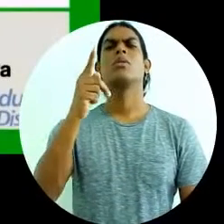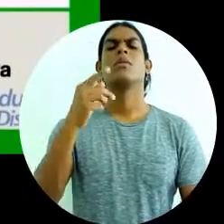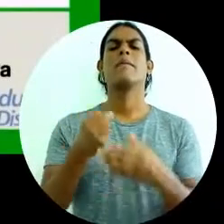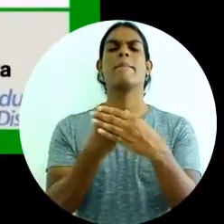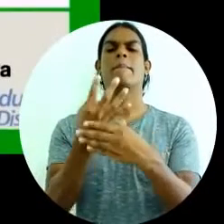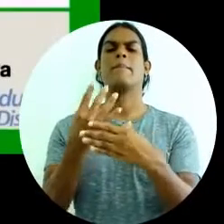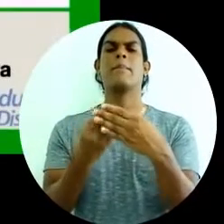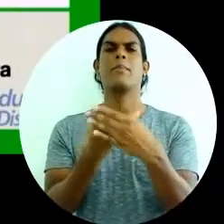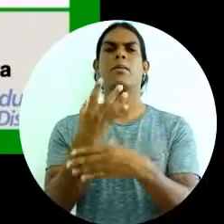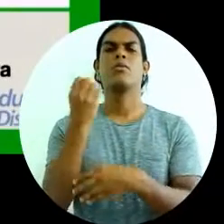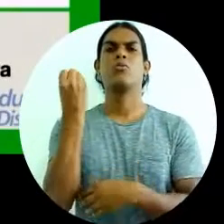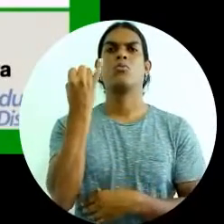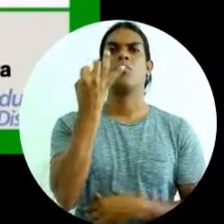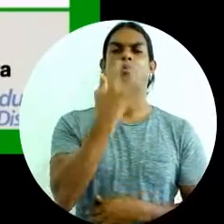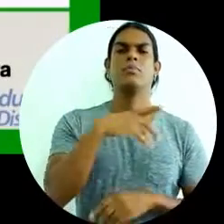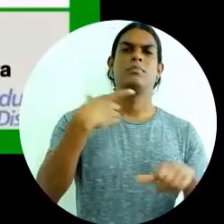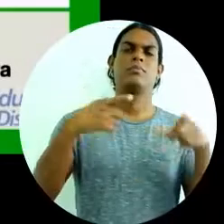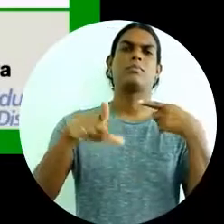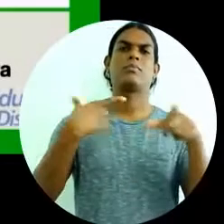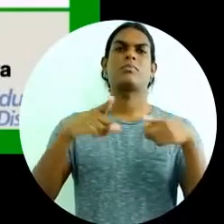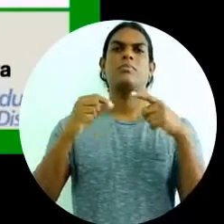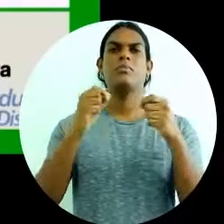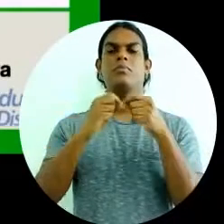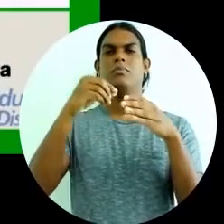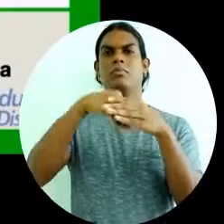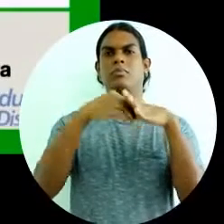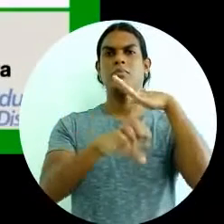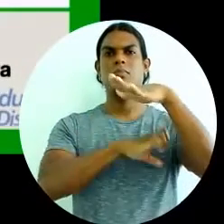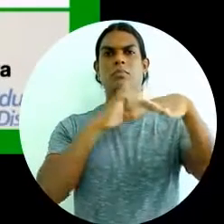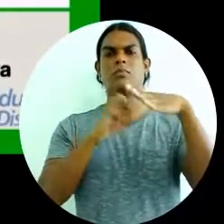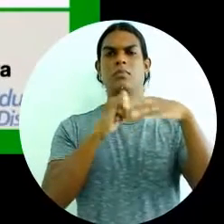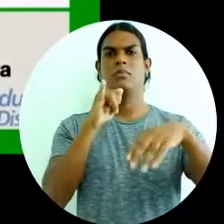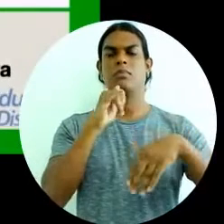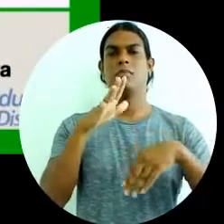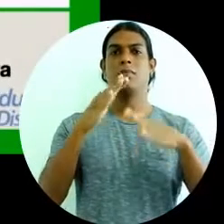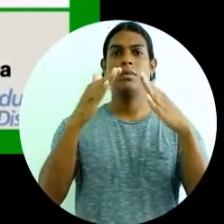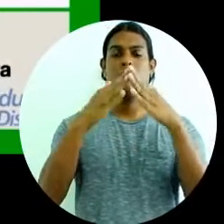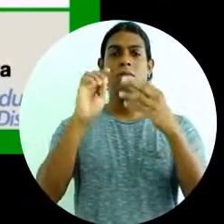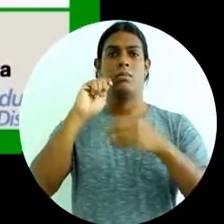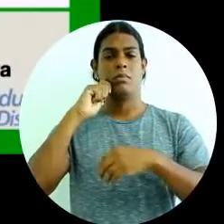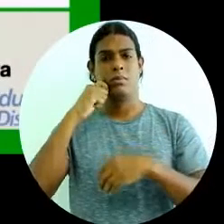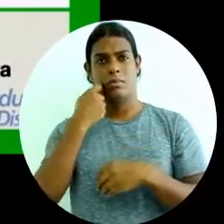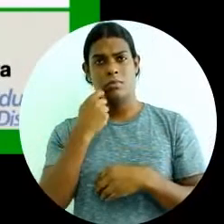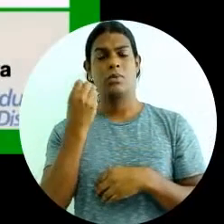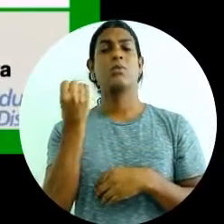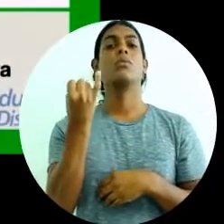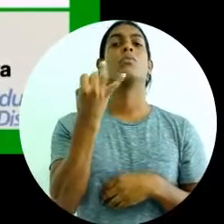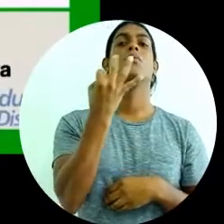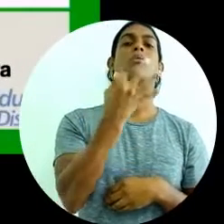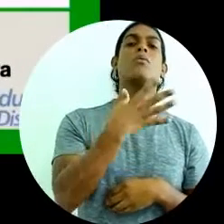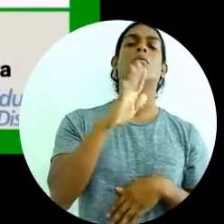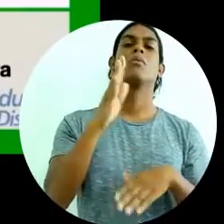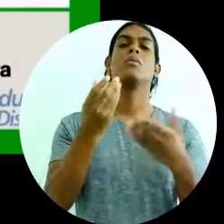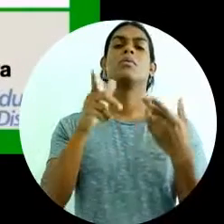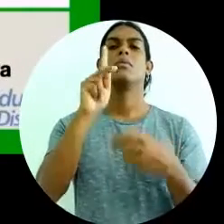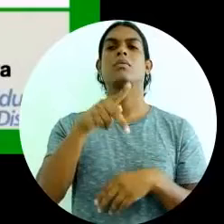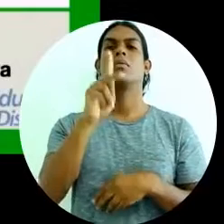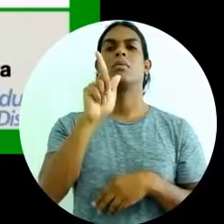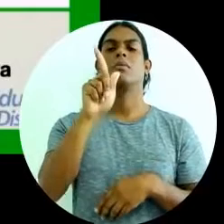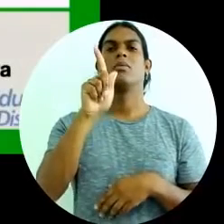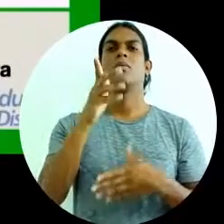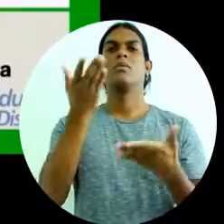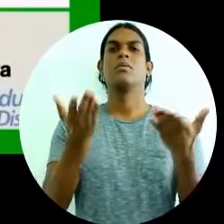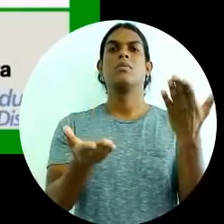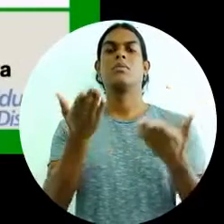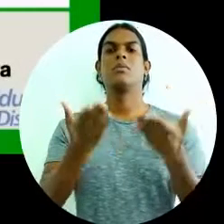O que vem a ser produção? A quantidade de trabalho realizada. A nossa panificadora, no começo, quantos